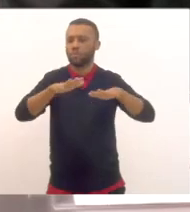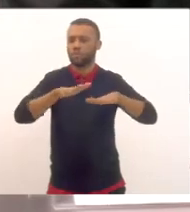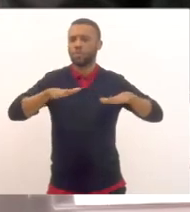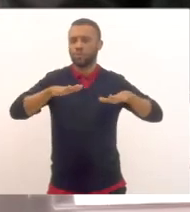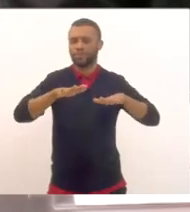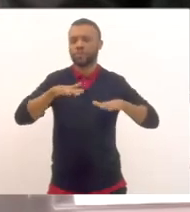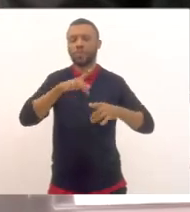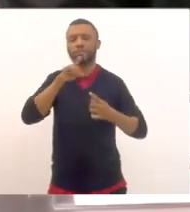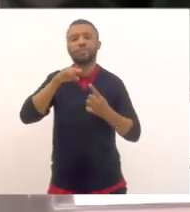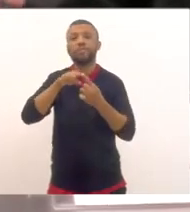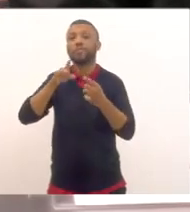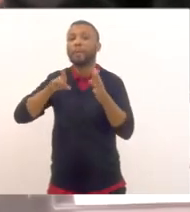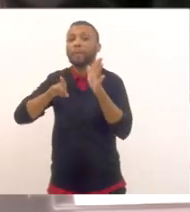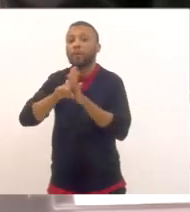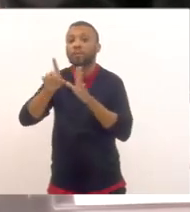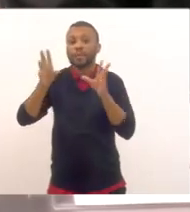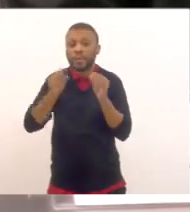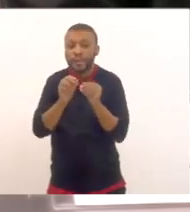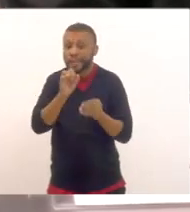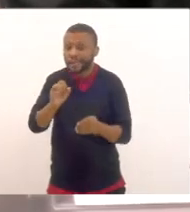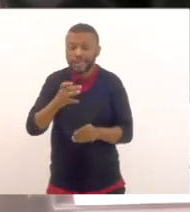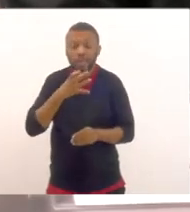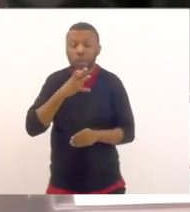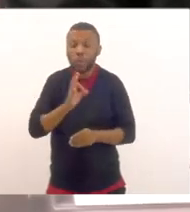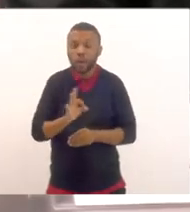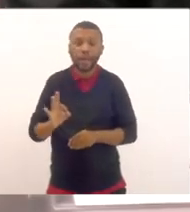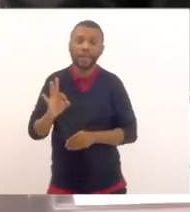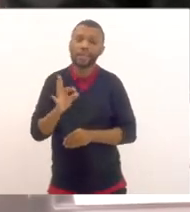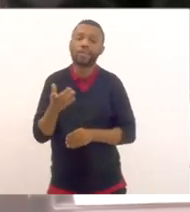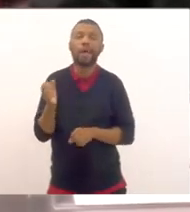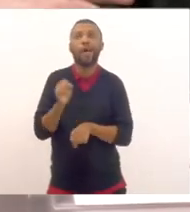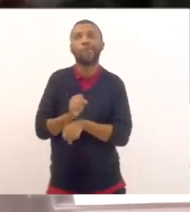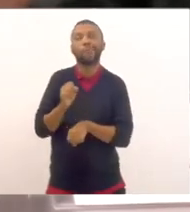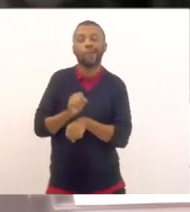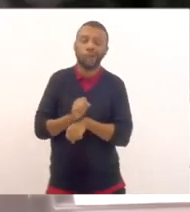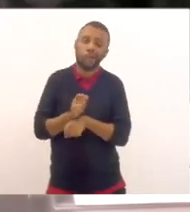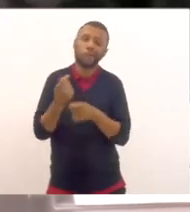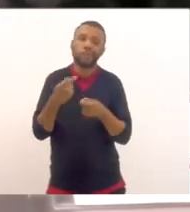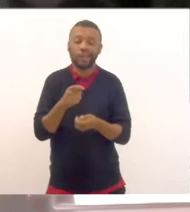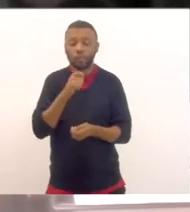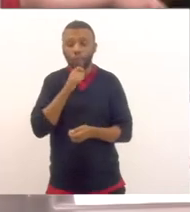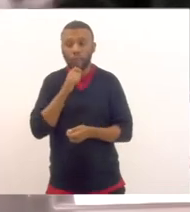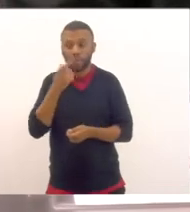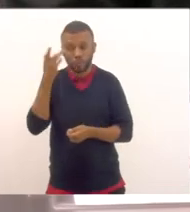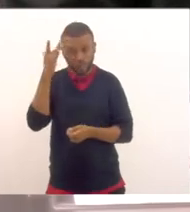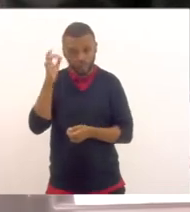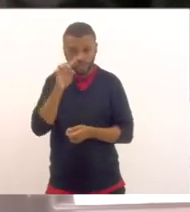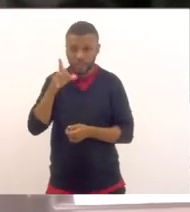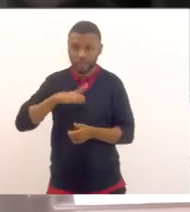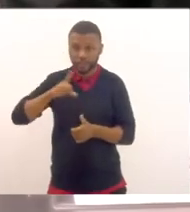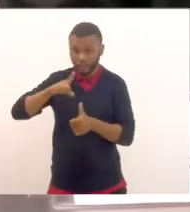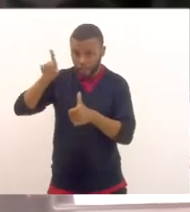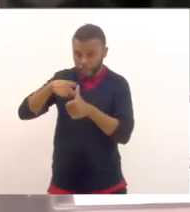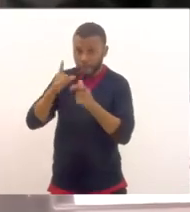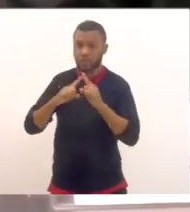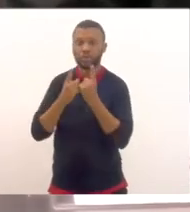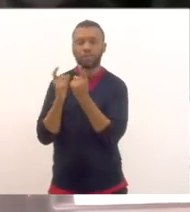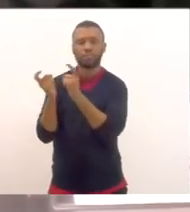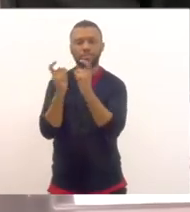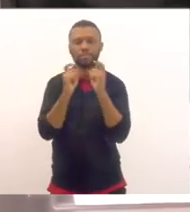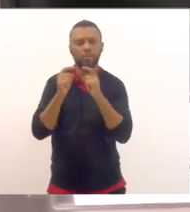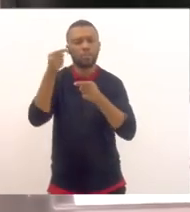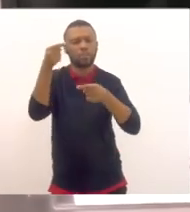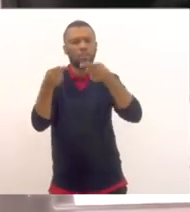que eu fiz foi objetivo se o senhor não tomou conhecimento com seus pirou você não tomou teria que me passado já já primeira reunião porque foi muito